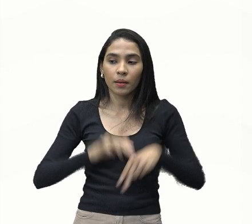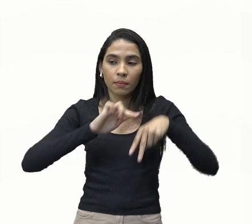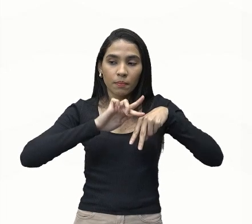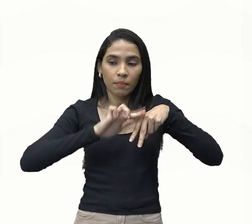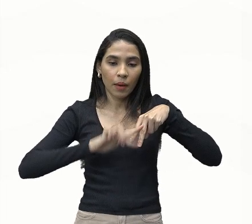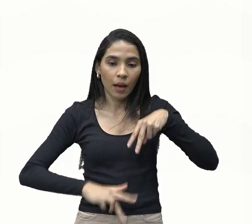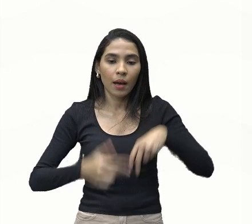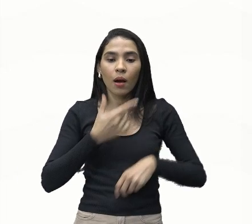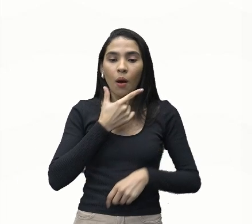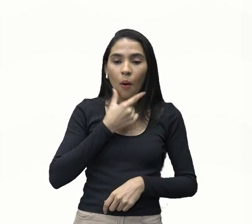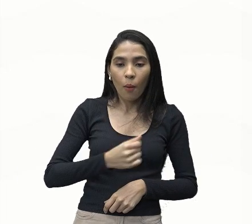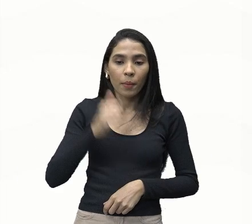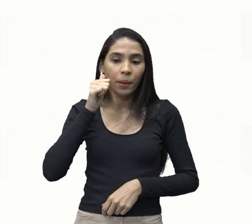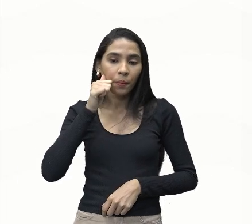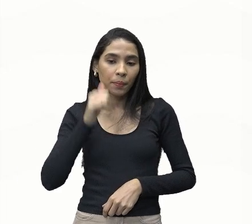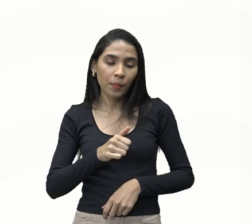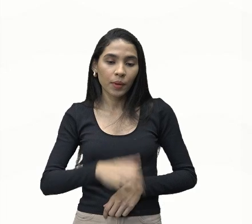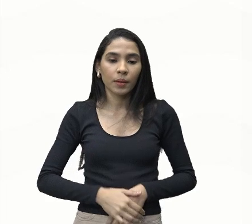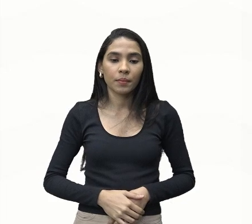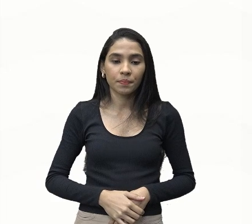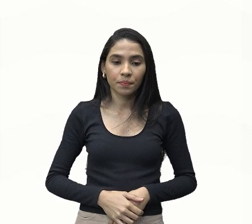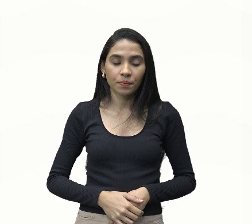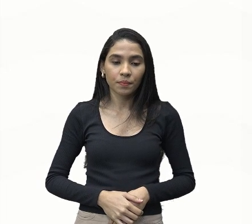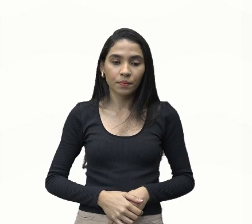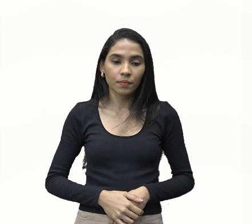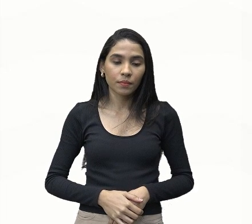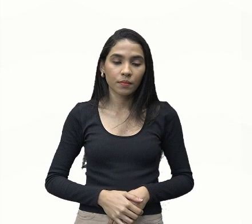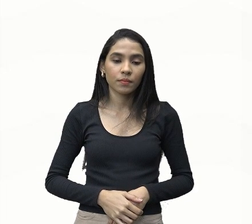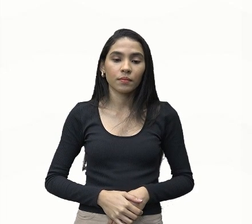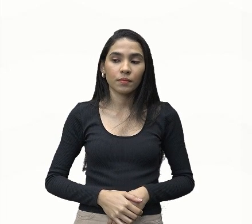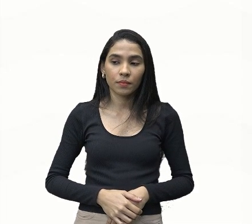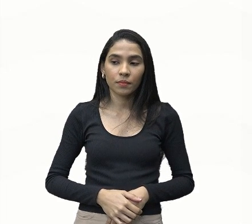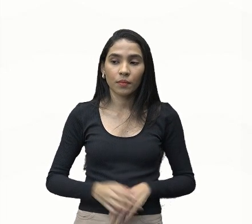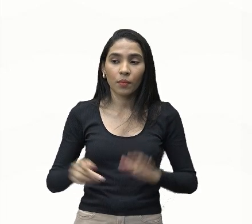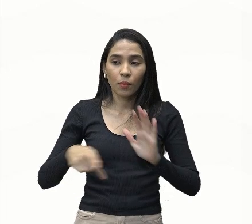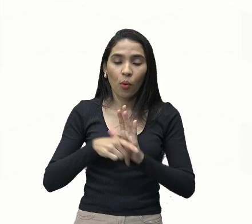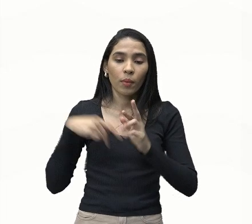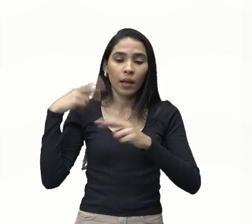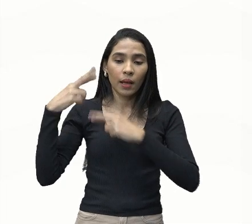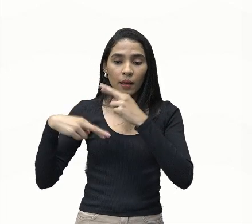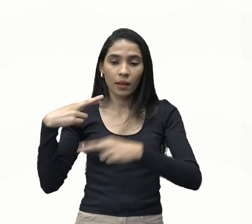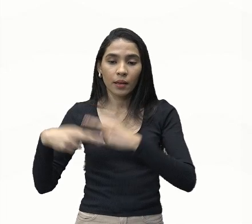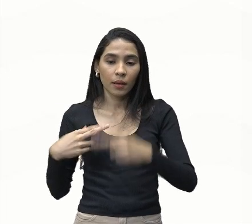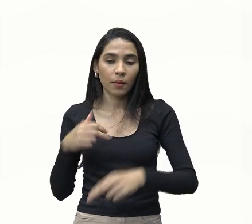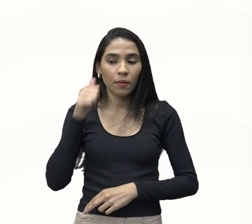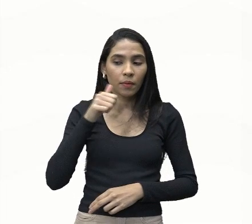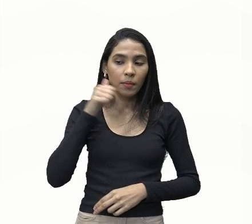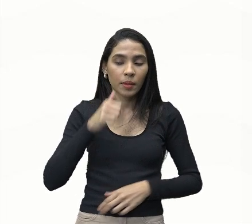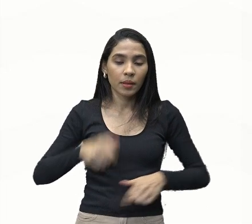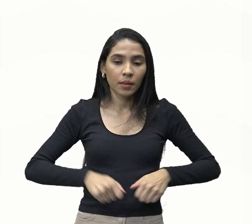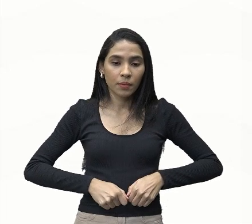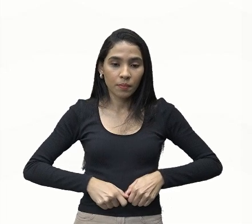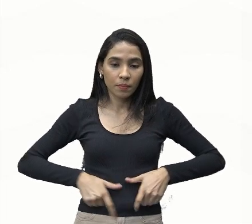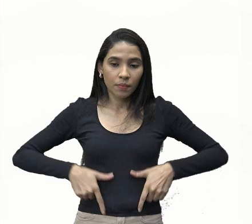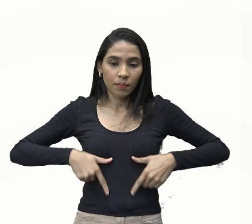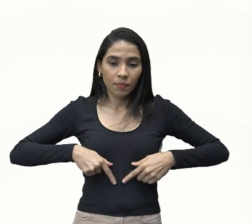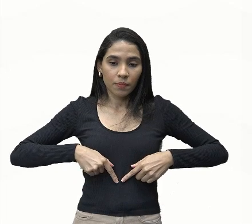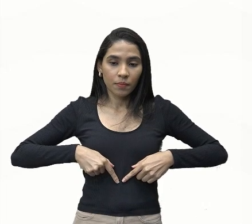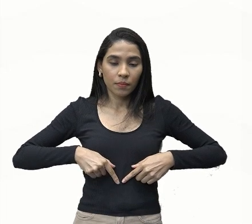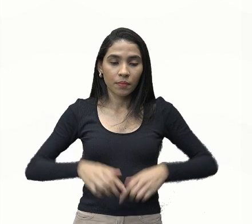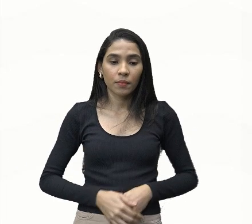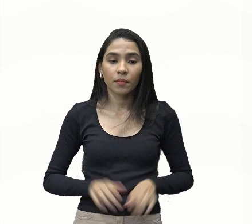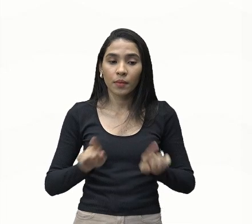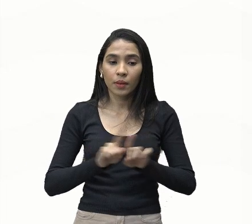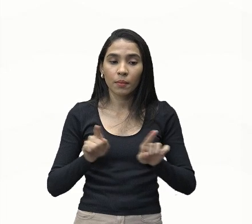feminino, onde a gente tem as glândulas sexuais. No órgão feminino, os ovários e no órgão masculino a gente